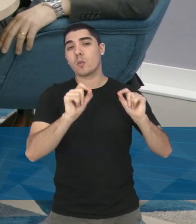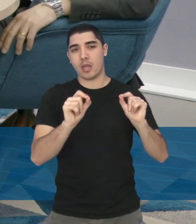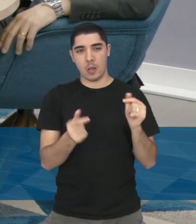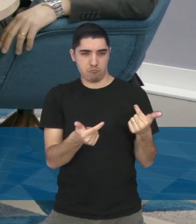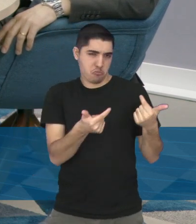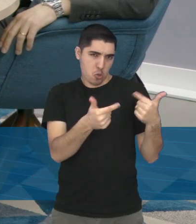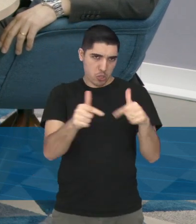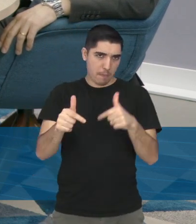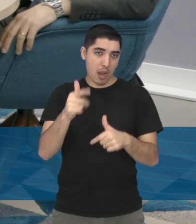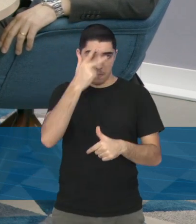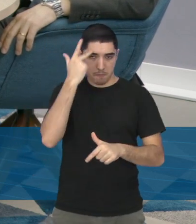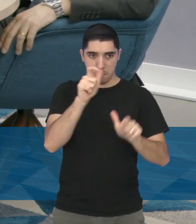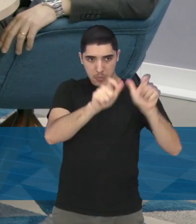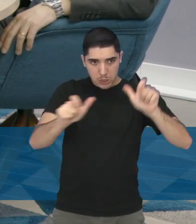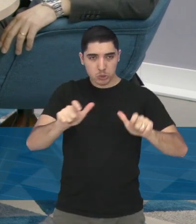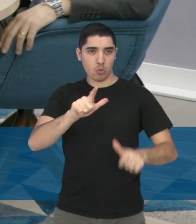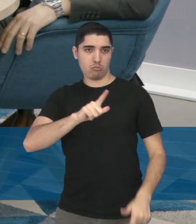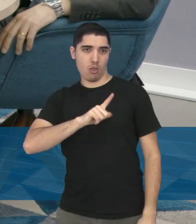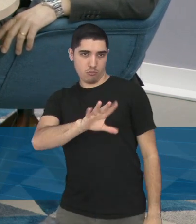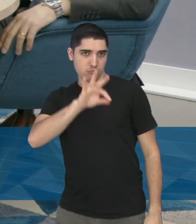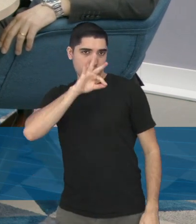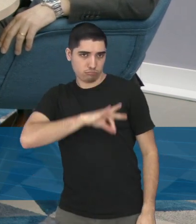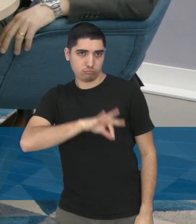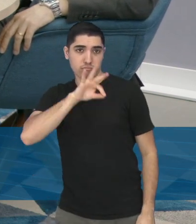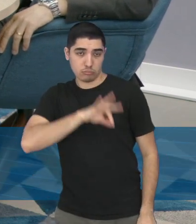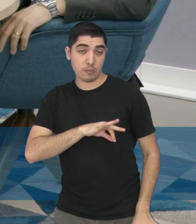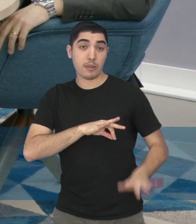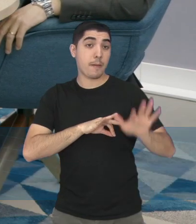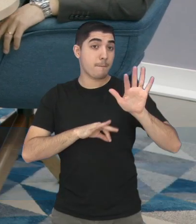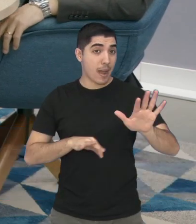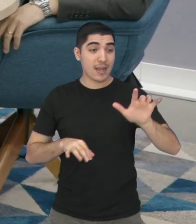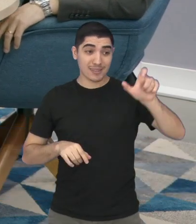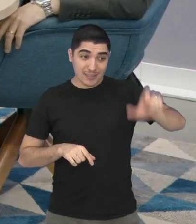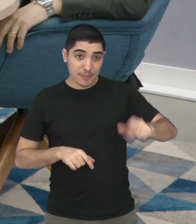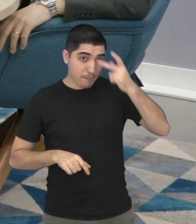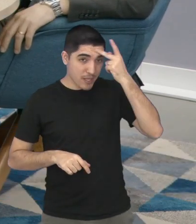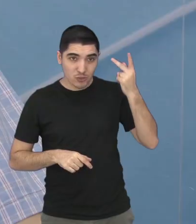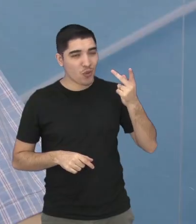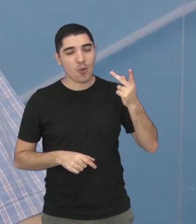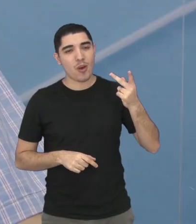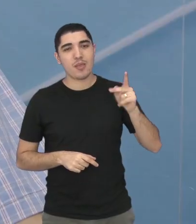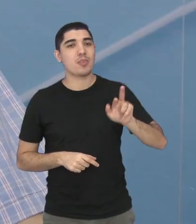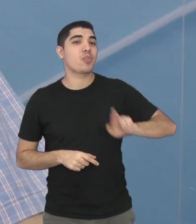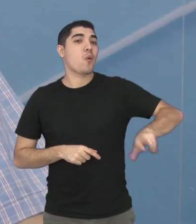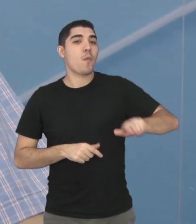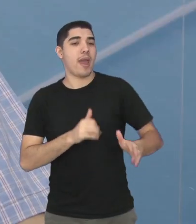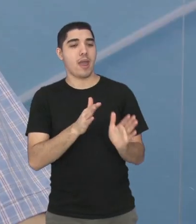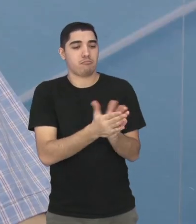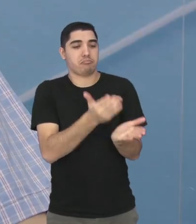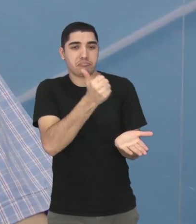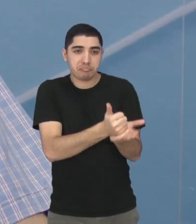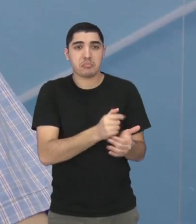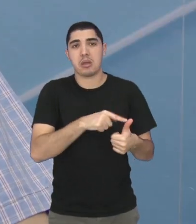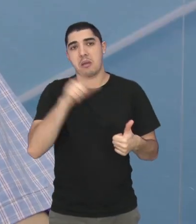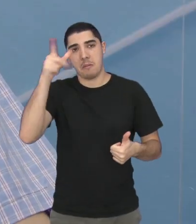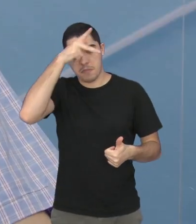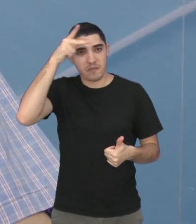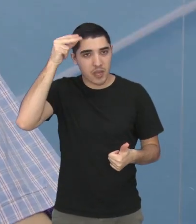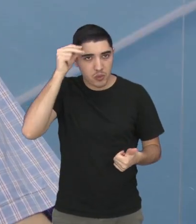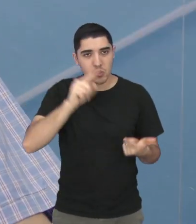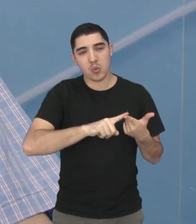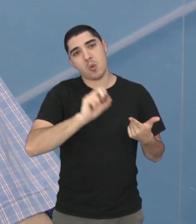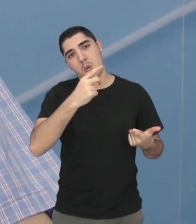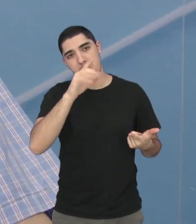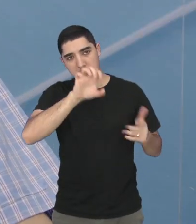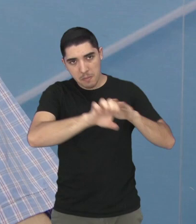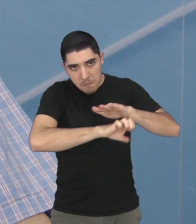atividades econômicas, onde as pessoas ganham alguma coisa, mas que elas não estão efetivamente registradas na prefeitura,